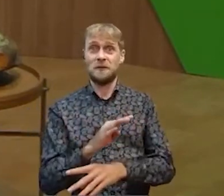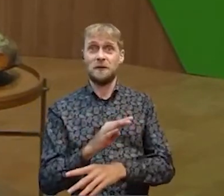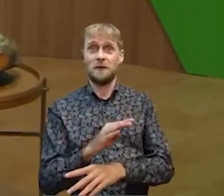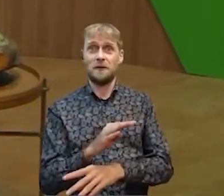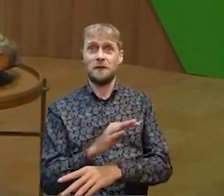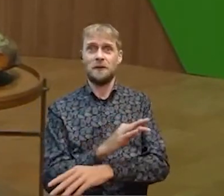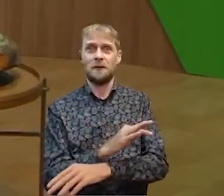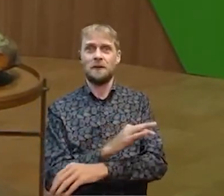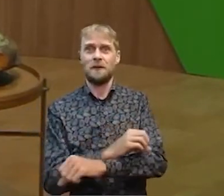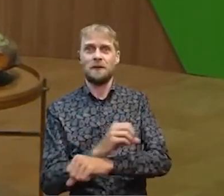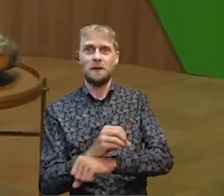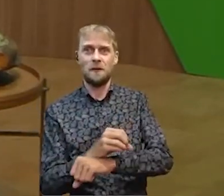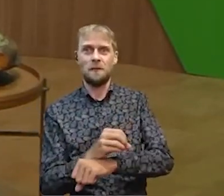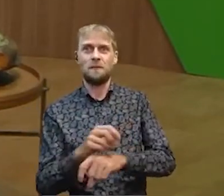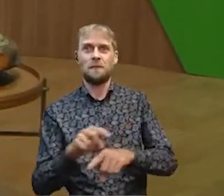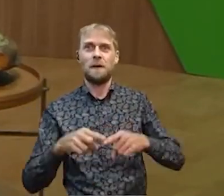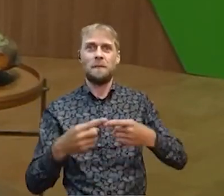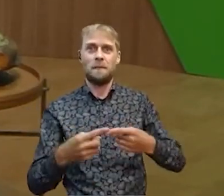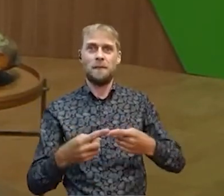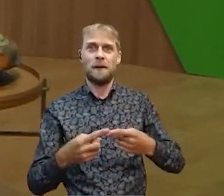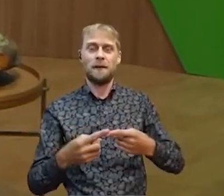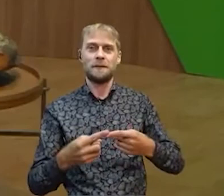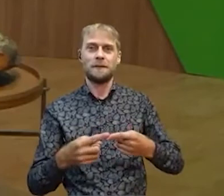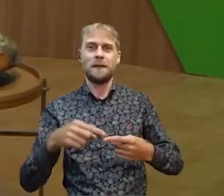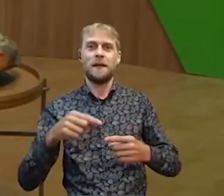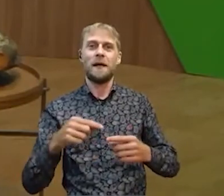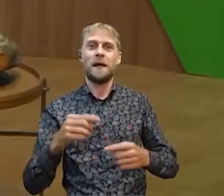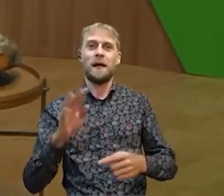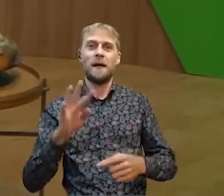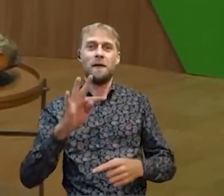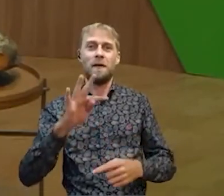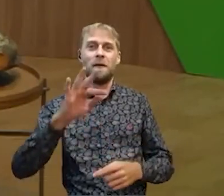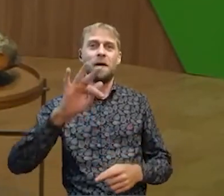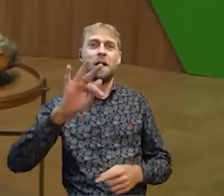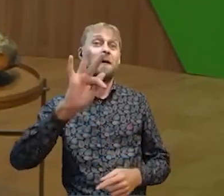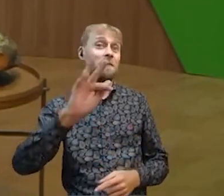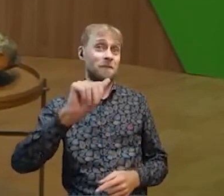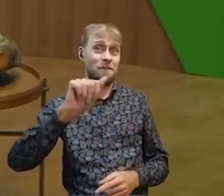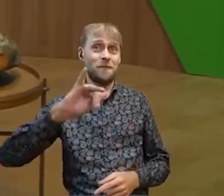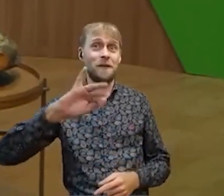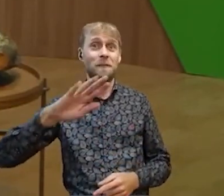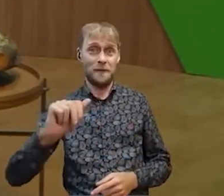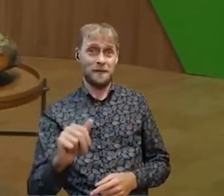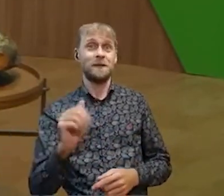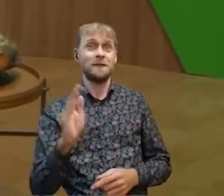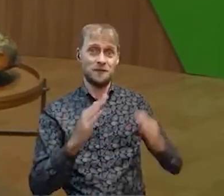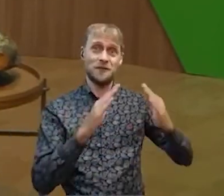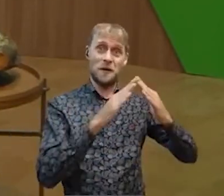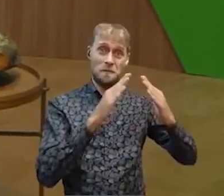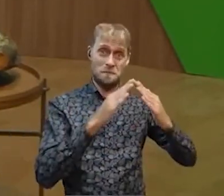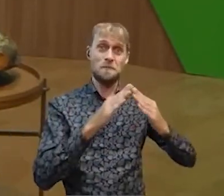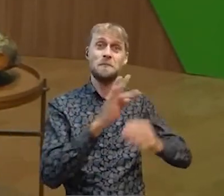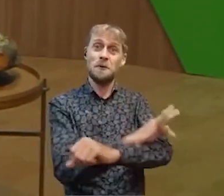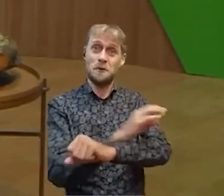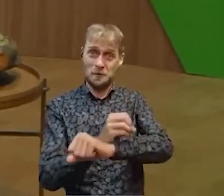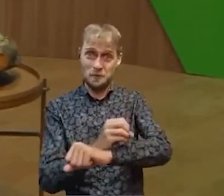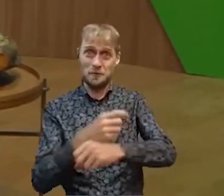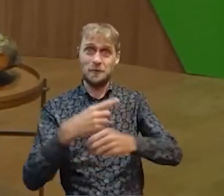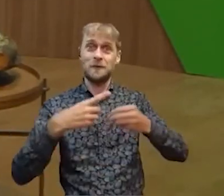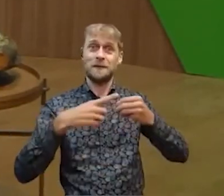de Agricultura no Maranhão, mas já morou no Tocantins, viu? Morou na minha cidade de Araguaína durante